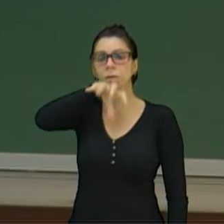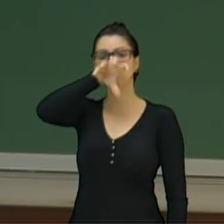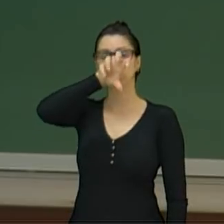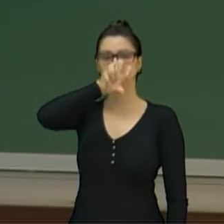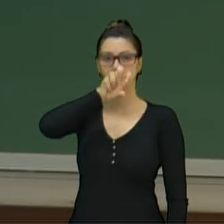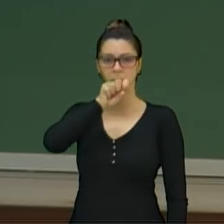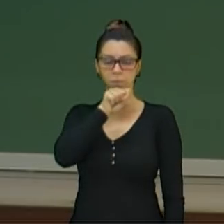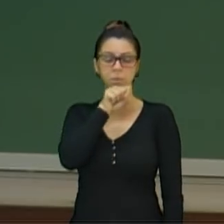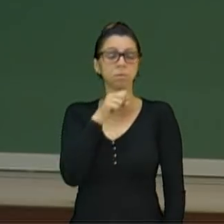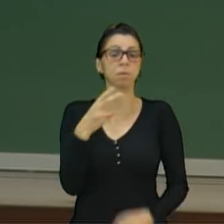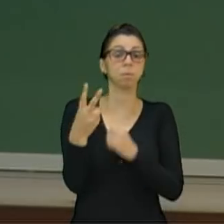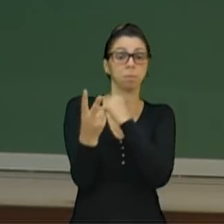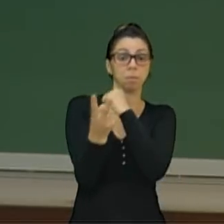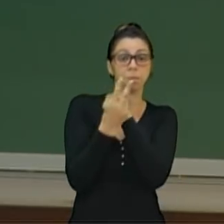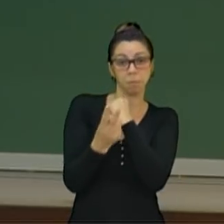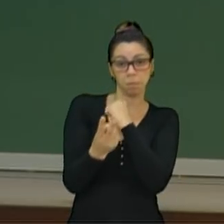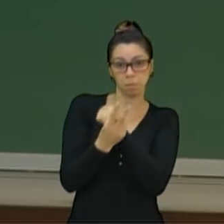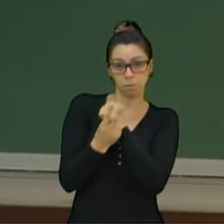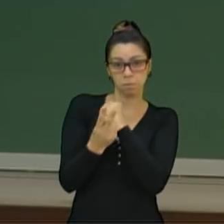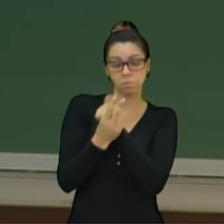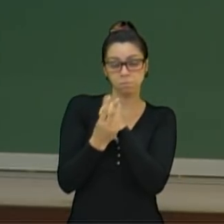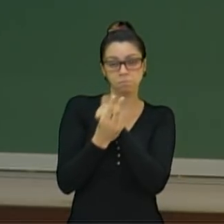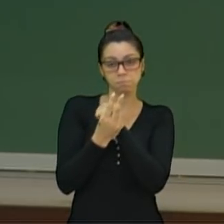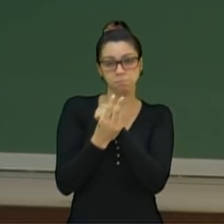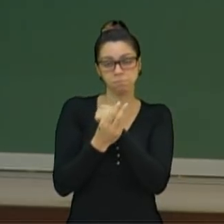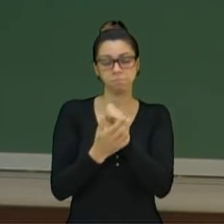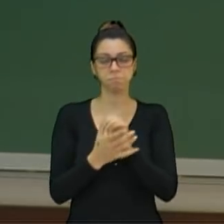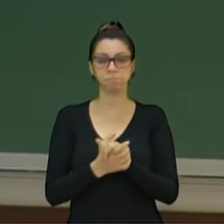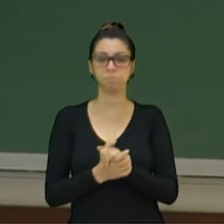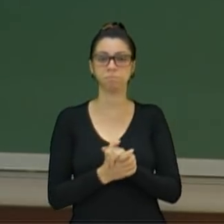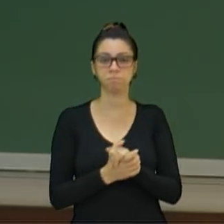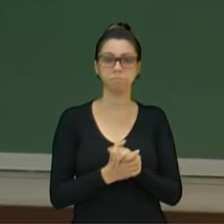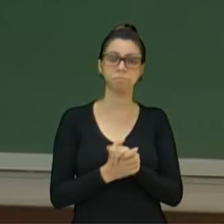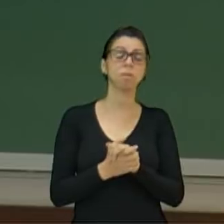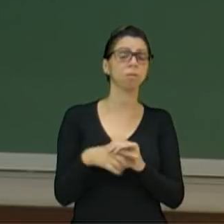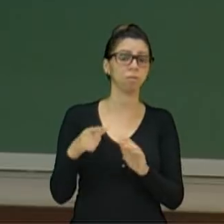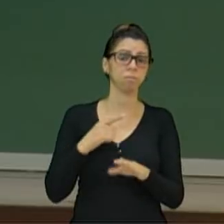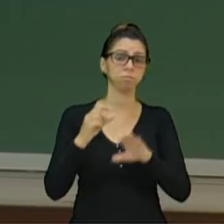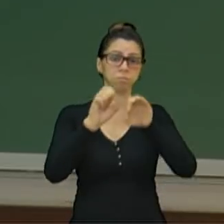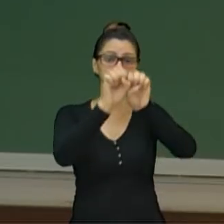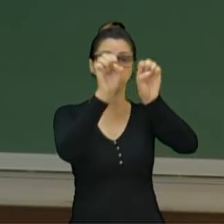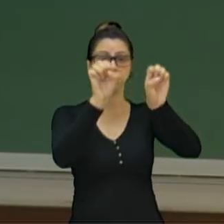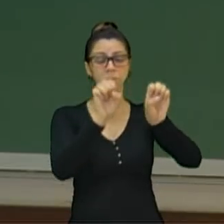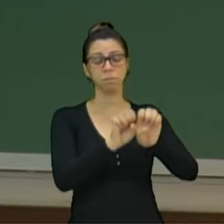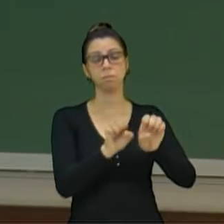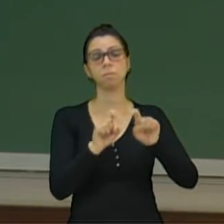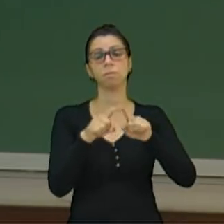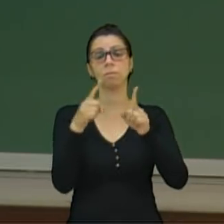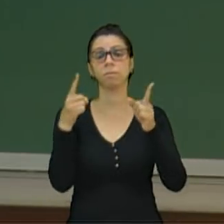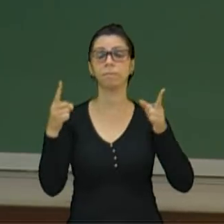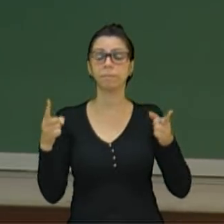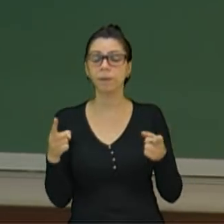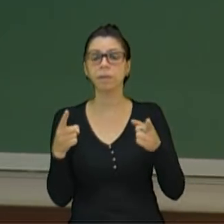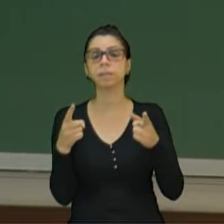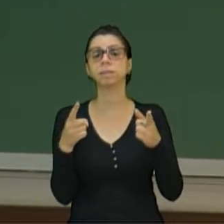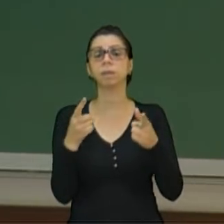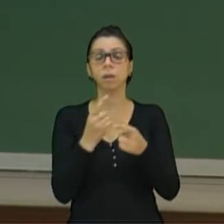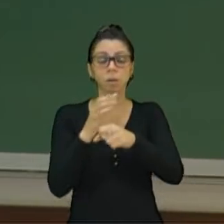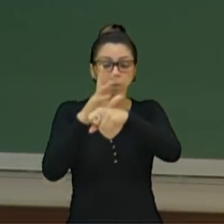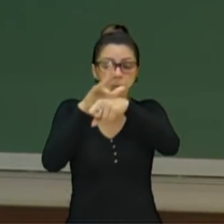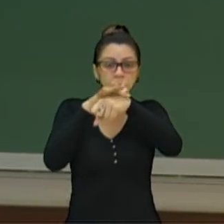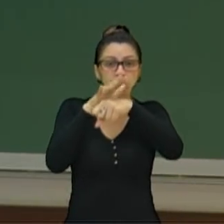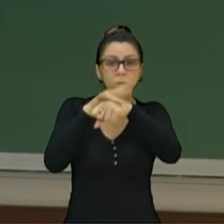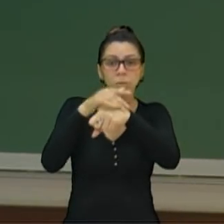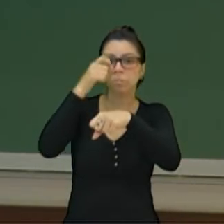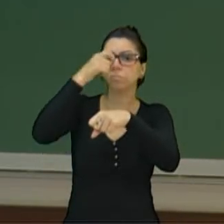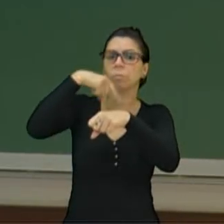estranhos, de proteção da mucosa do nosso nariz, e a gente tem essa estrutura. Porém, quando nós estamos gripados, nós estamos sendo